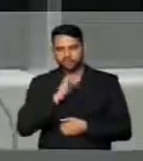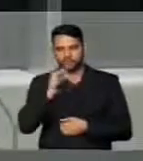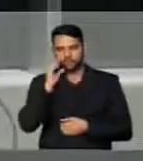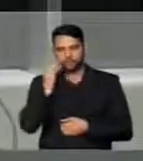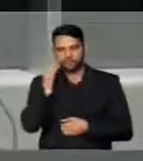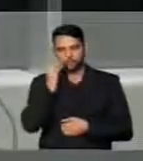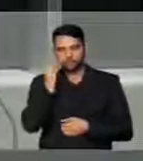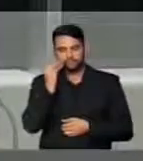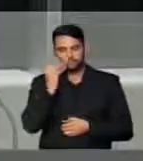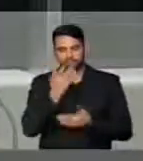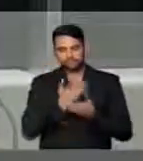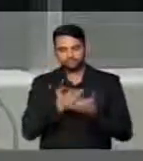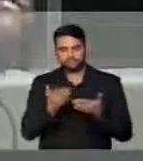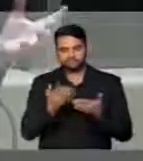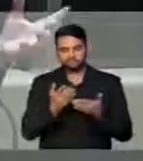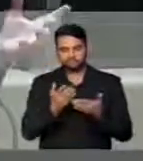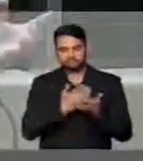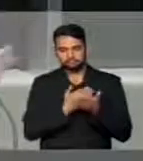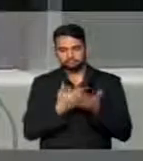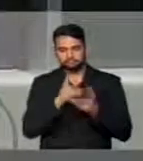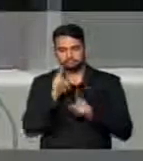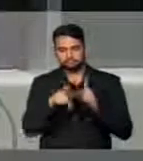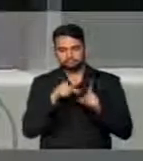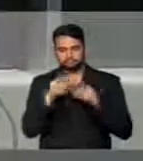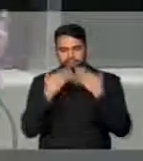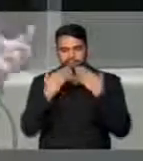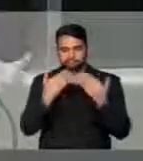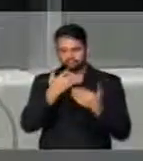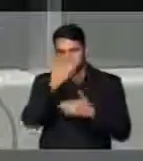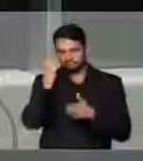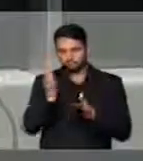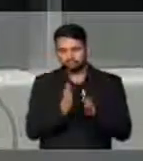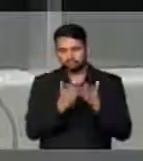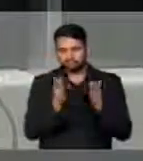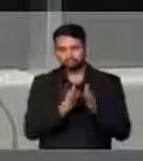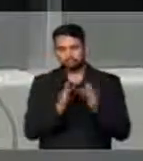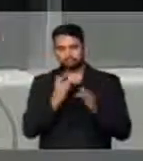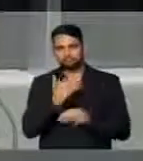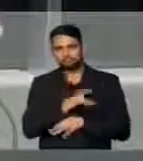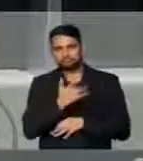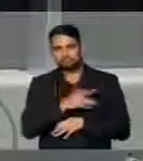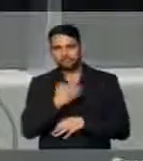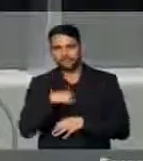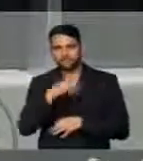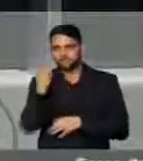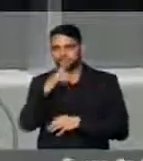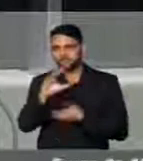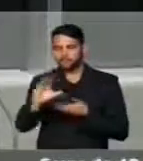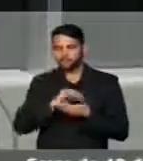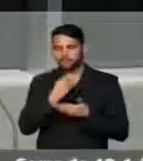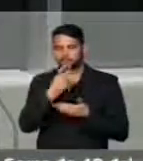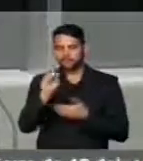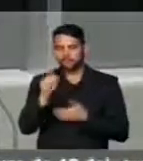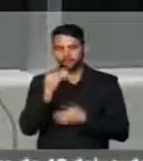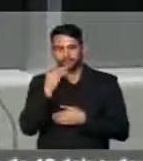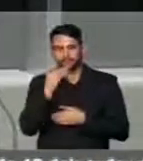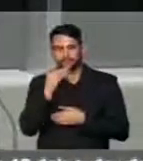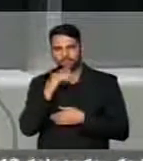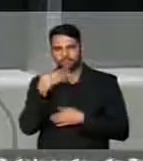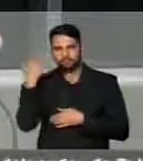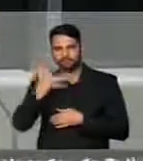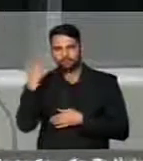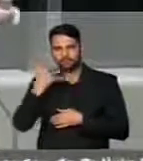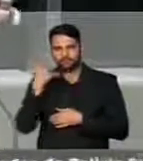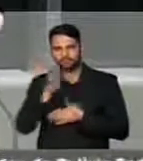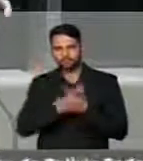tenta passar para a população a imagem de um pobre coitado, recebeu mais de 30 milhões em palestras, que